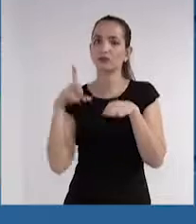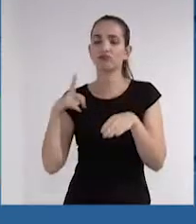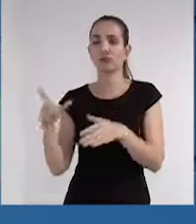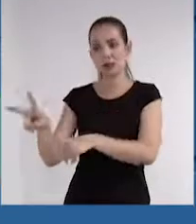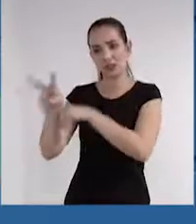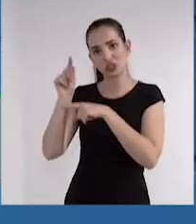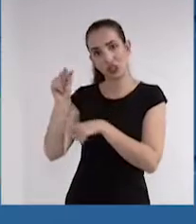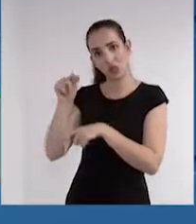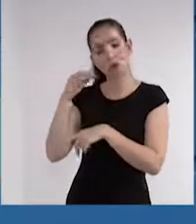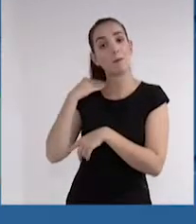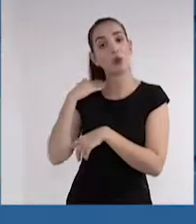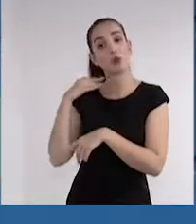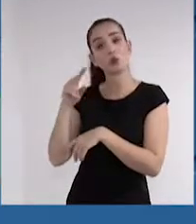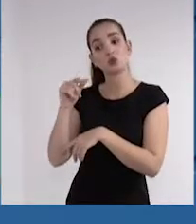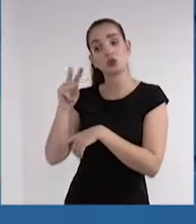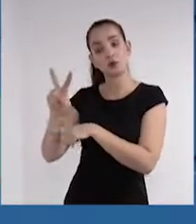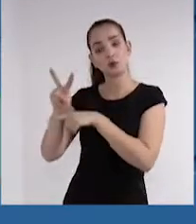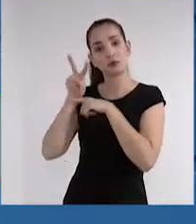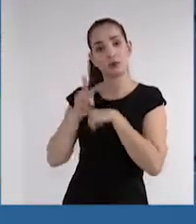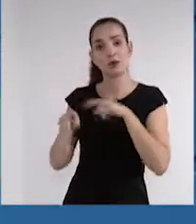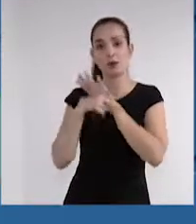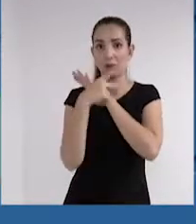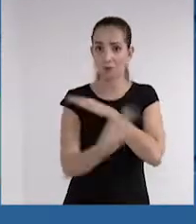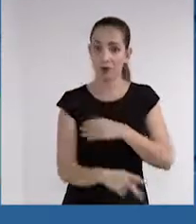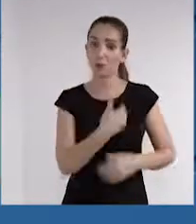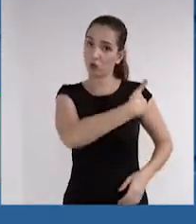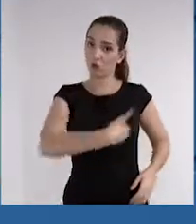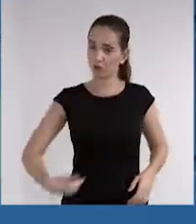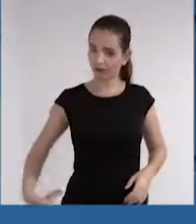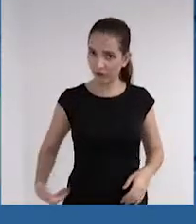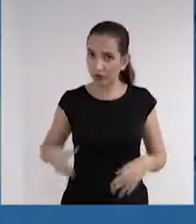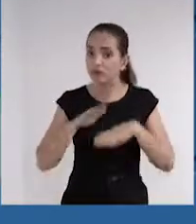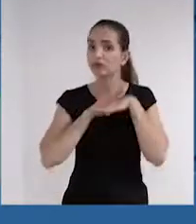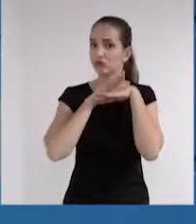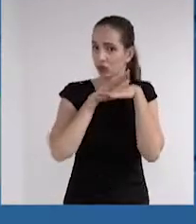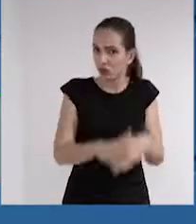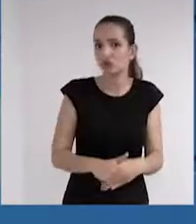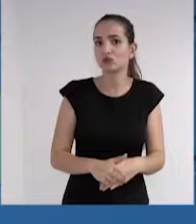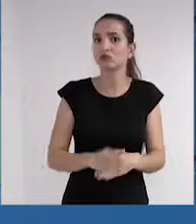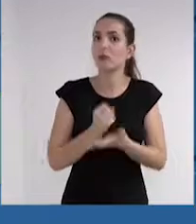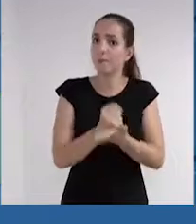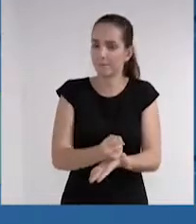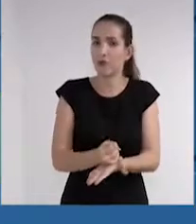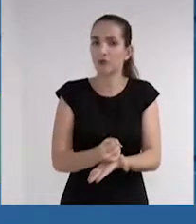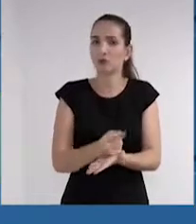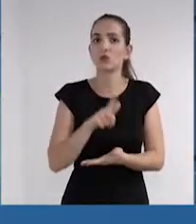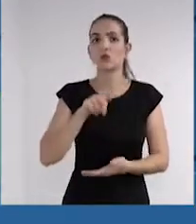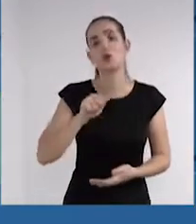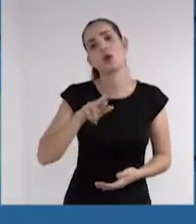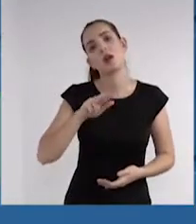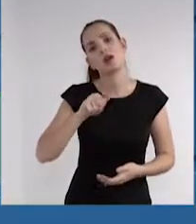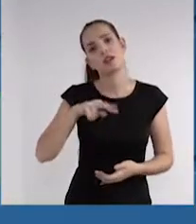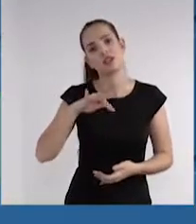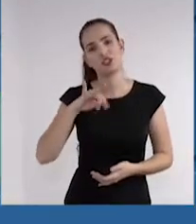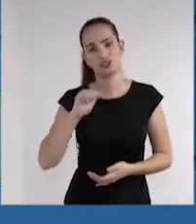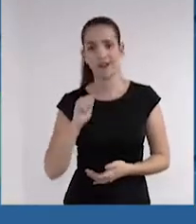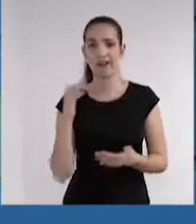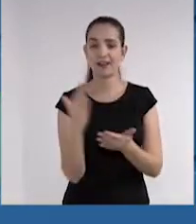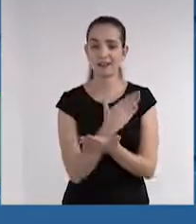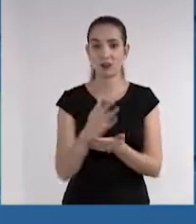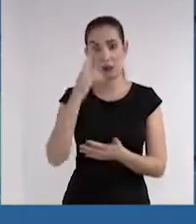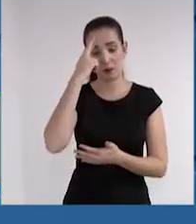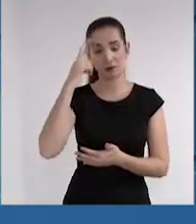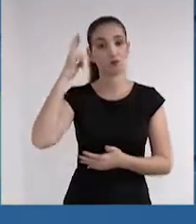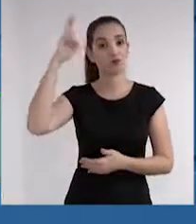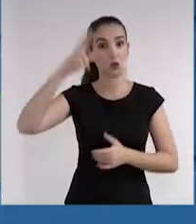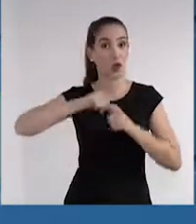portanto, é o risco direto do Tesouro Nacional, e aí atende o pequeno, e existe aquela parte que não é equalizada. Os grandes produtores,